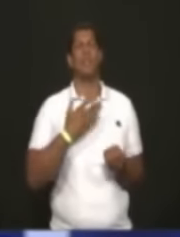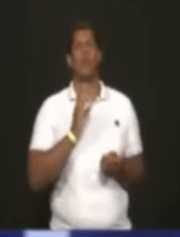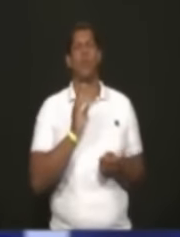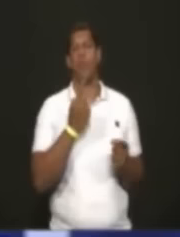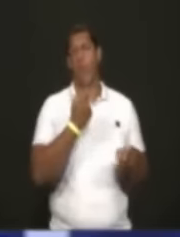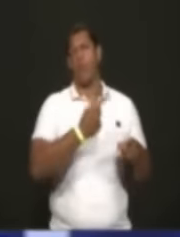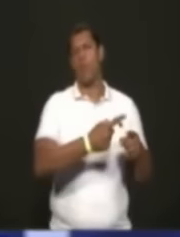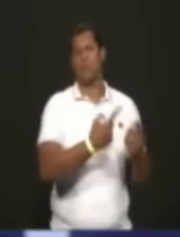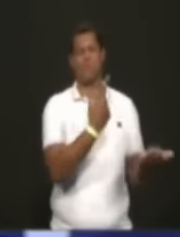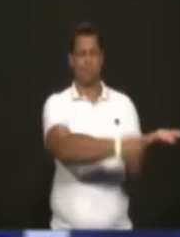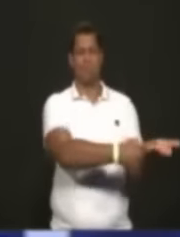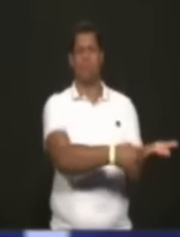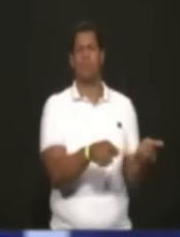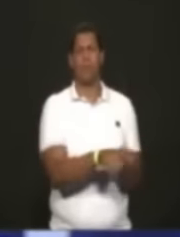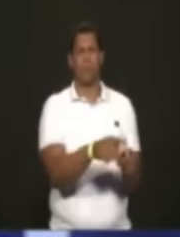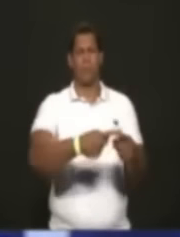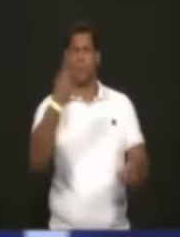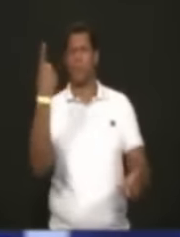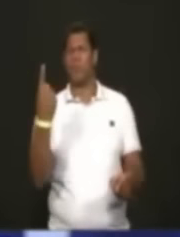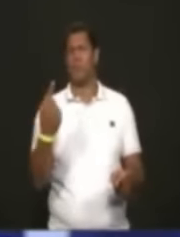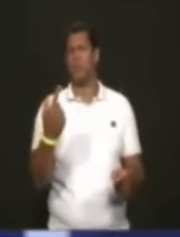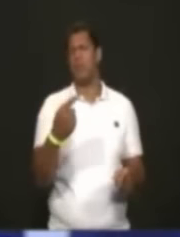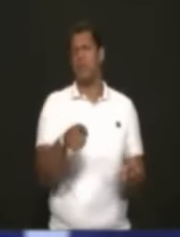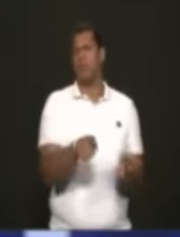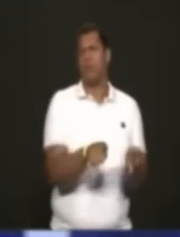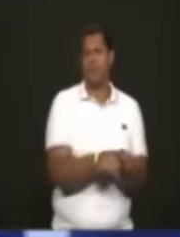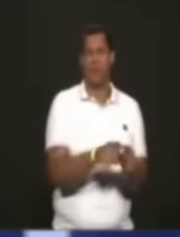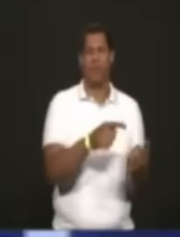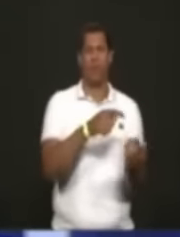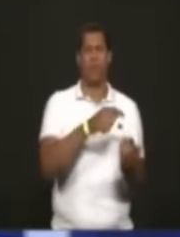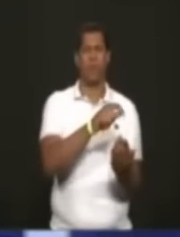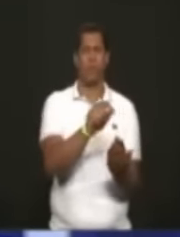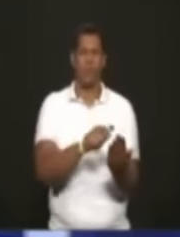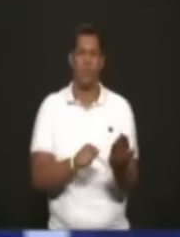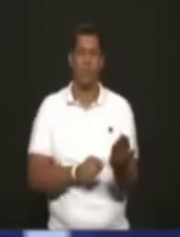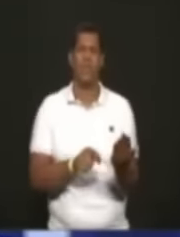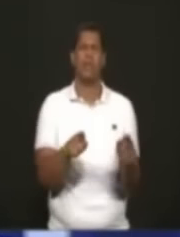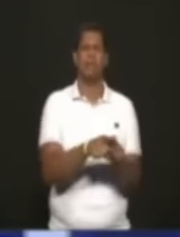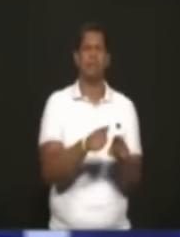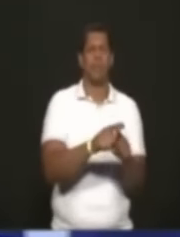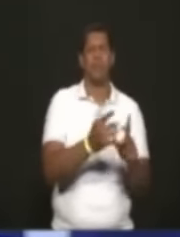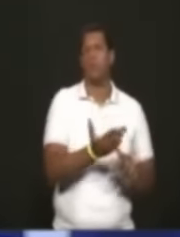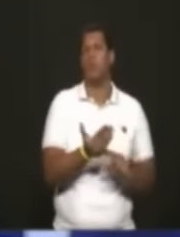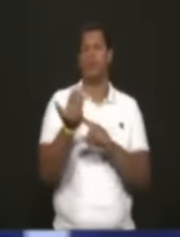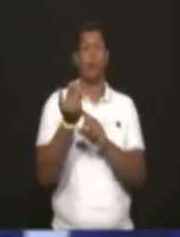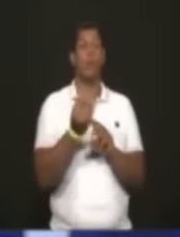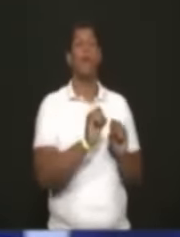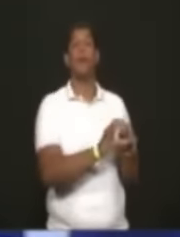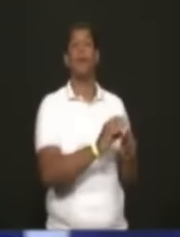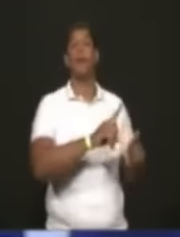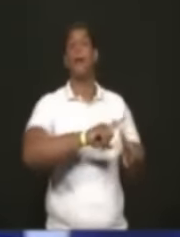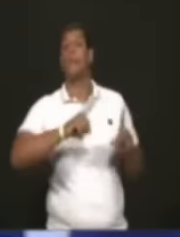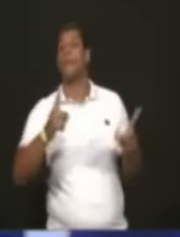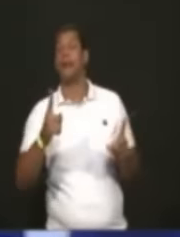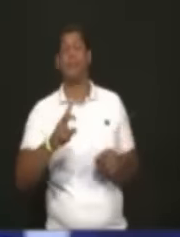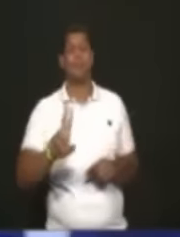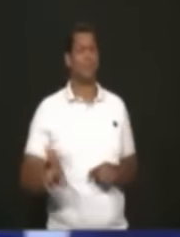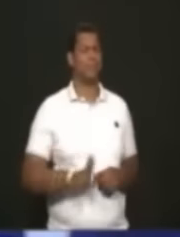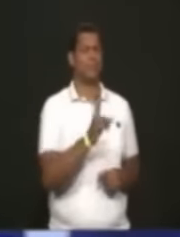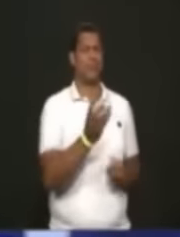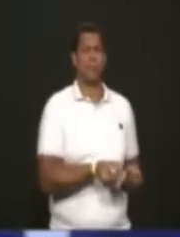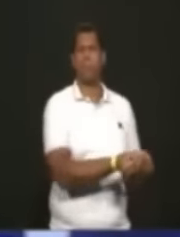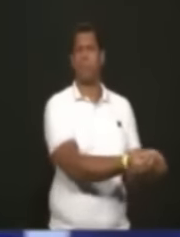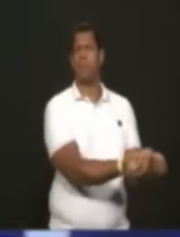a proibir o celular na sala de aula. Claro, vamos usar tablet, toda a tecnologia para educar, mas o que não dá é para a criança